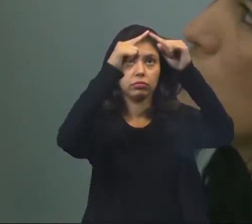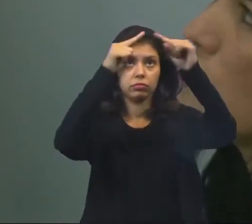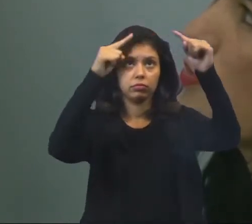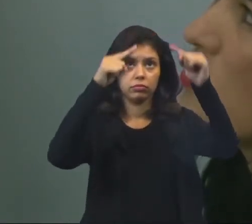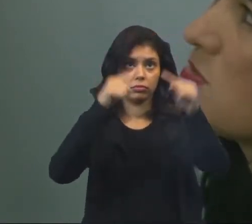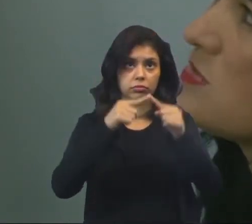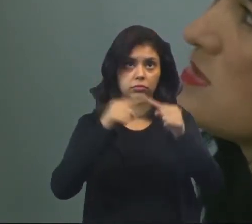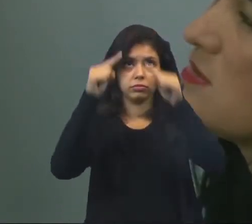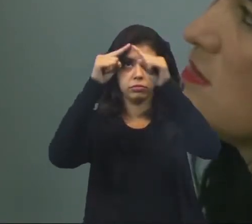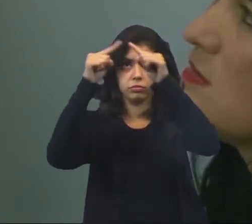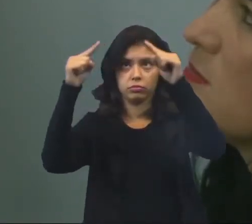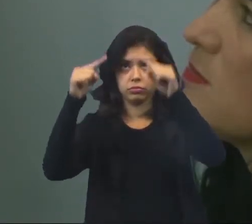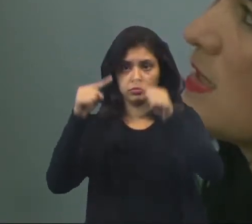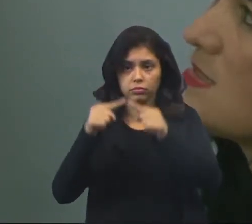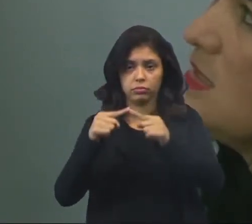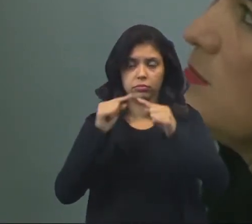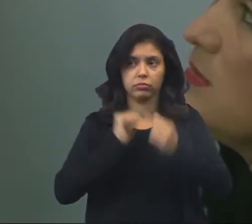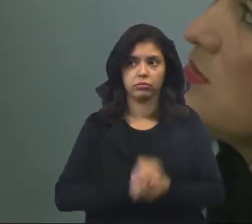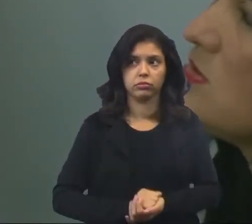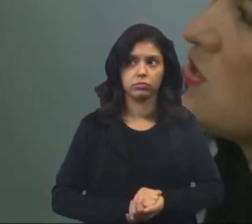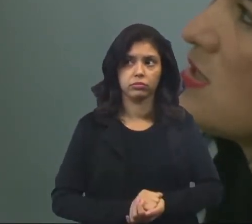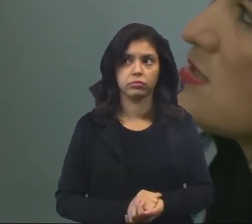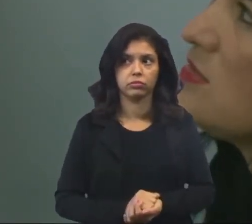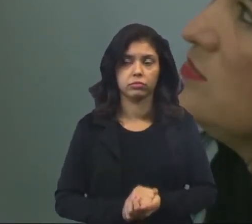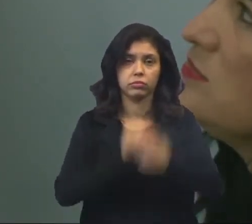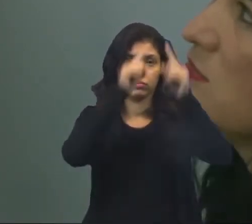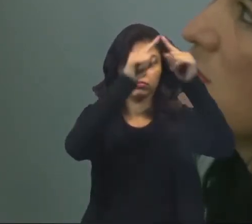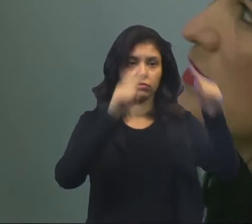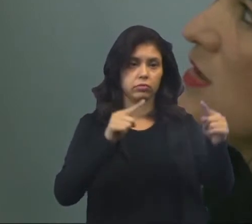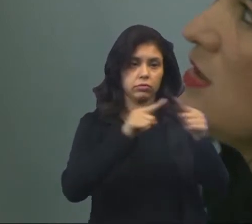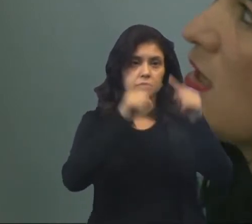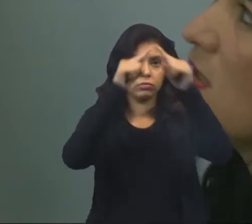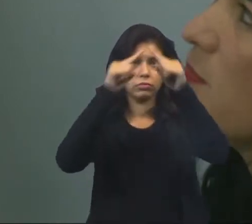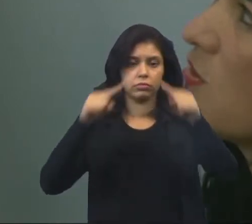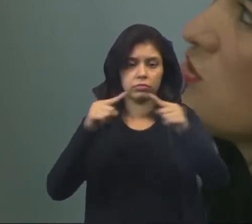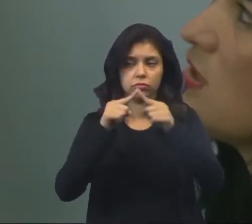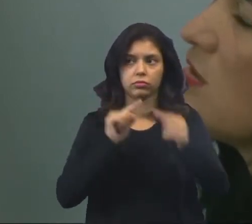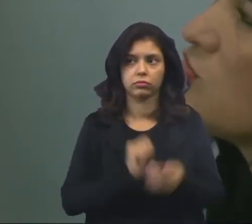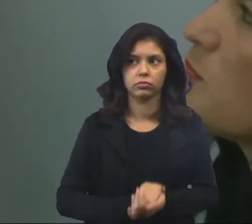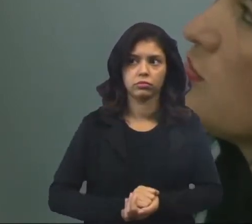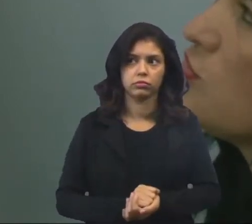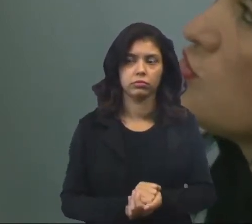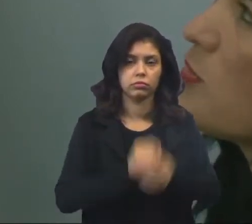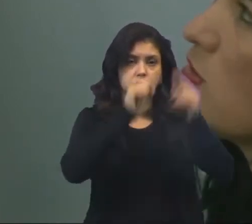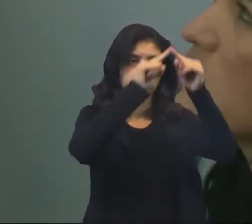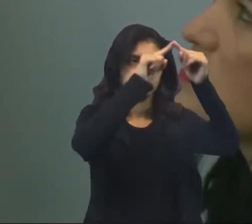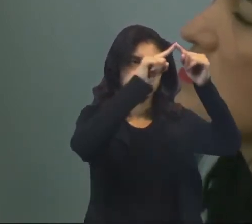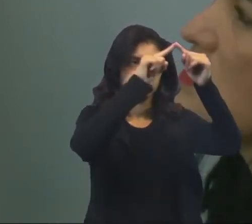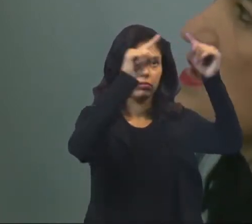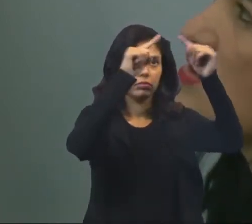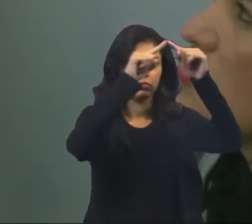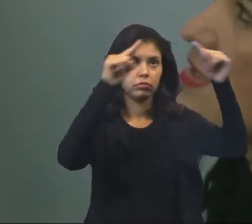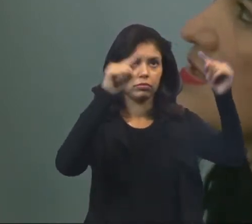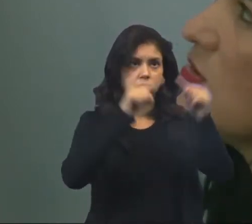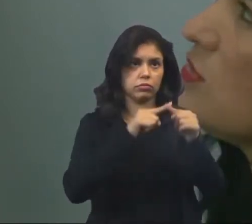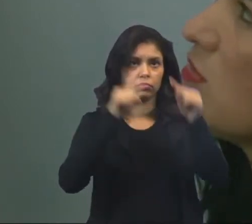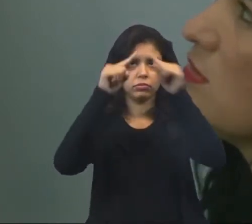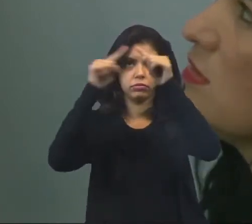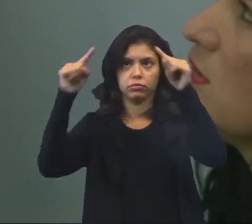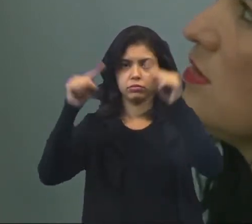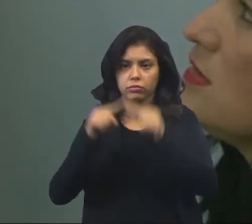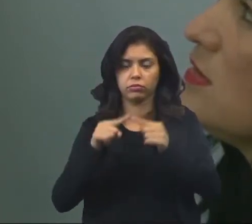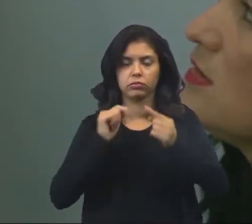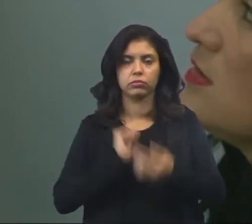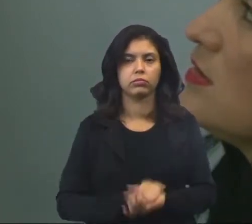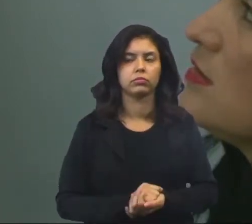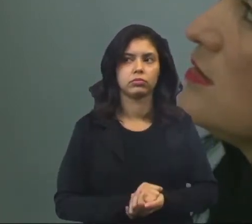Os 2 próximos para cima, em direção, e aqui para os 2 próximos em direção, ó,